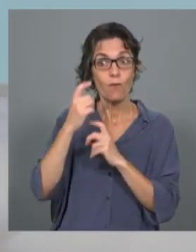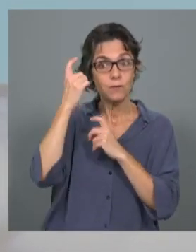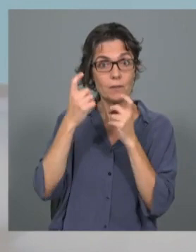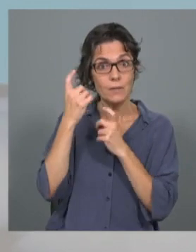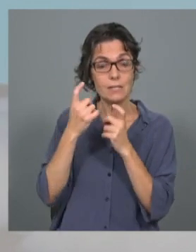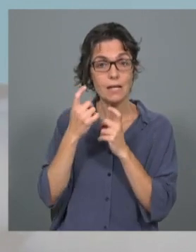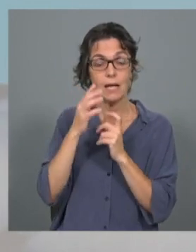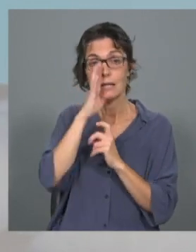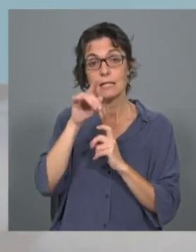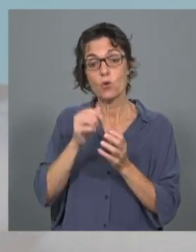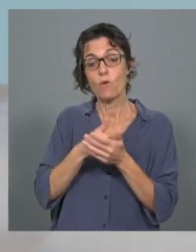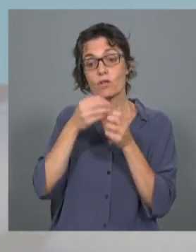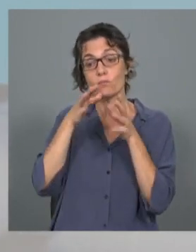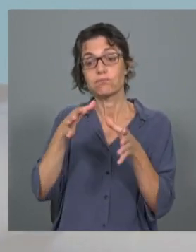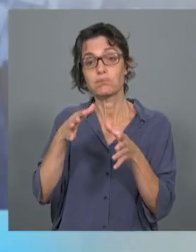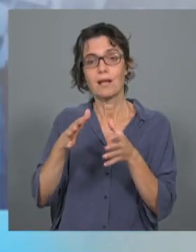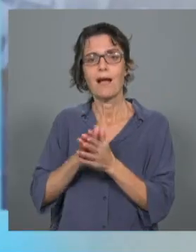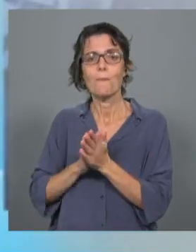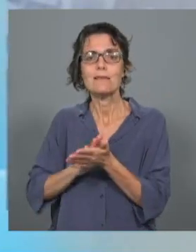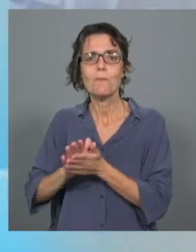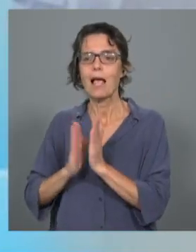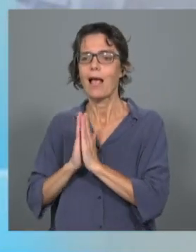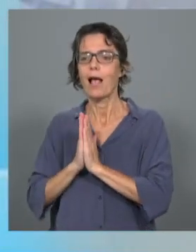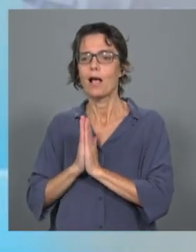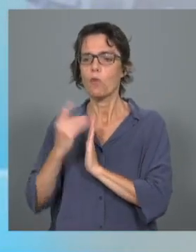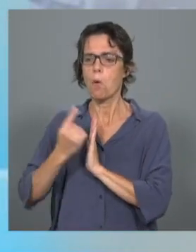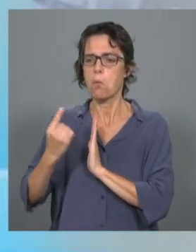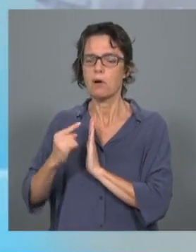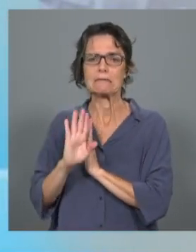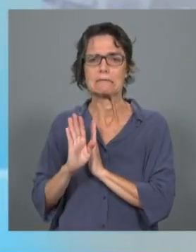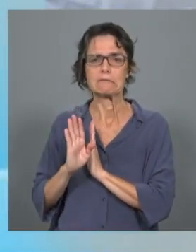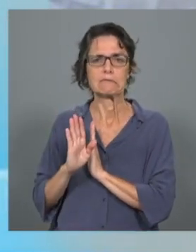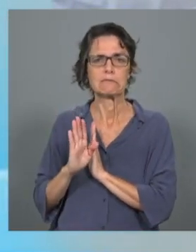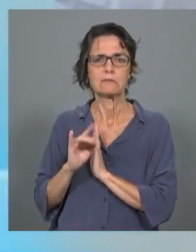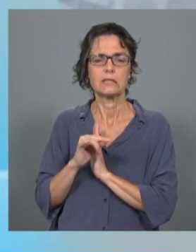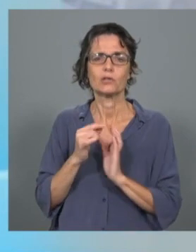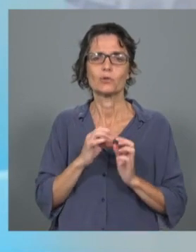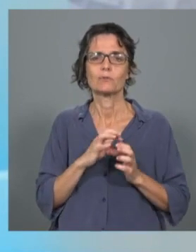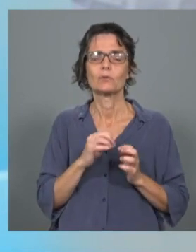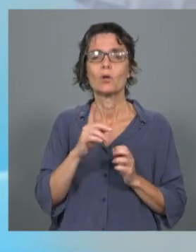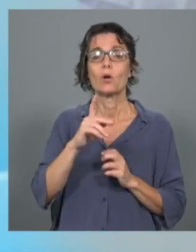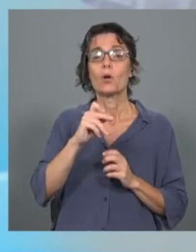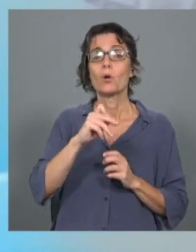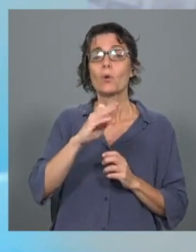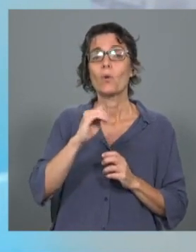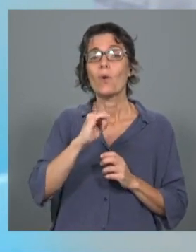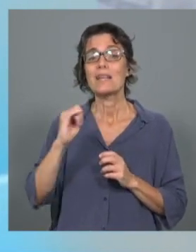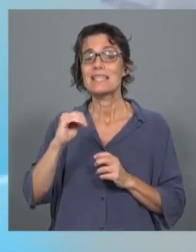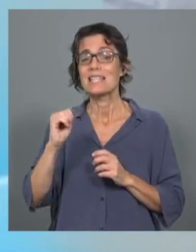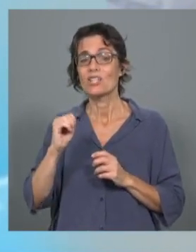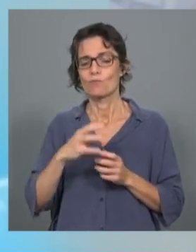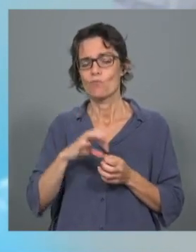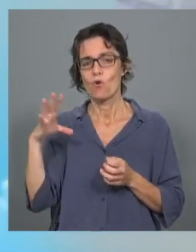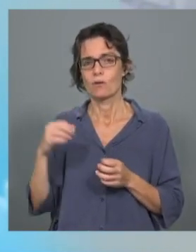com muita doutrina, de facto, depois a gente não consegue fazer, de facto, este espírito de Assis. Para São Francisco de Assis não interessava muito a doutrina,